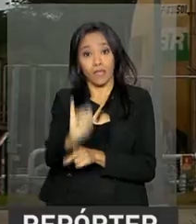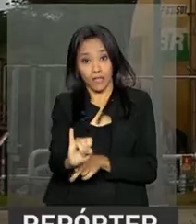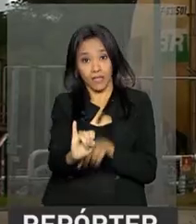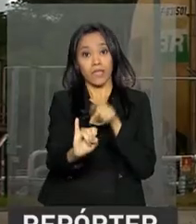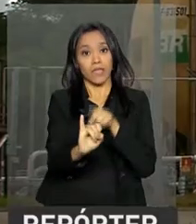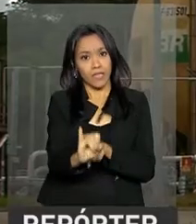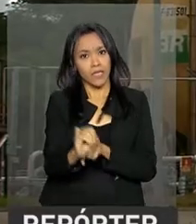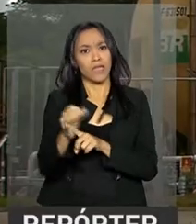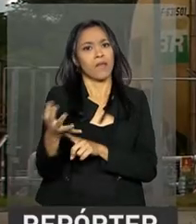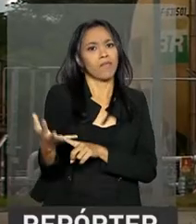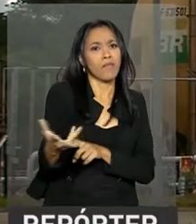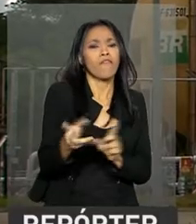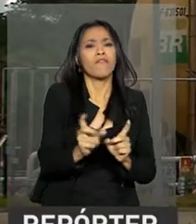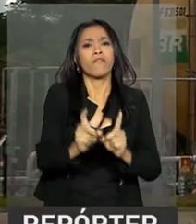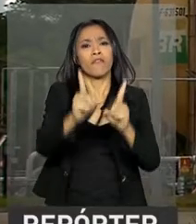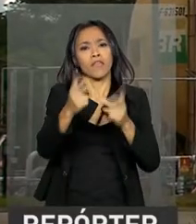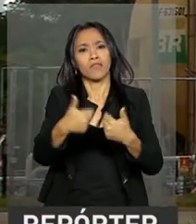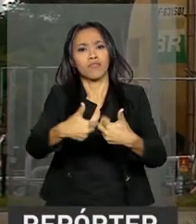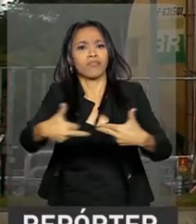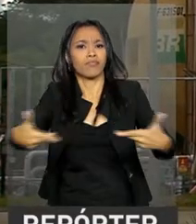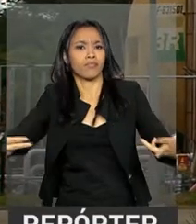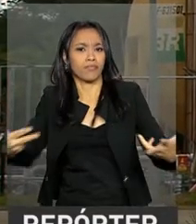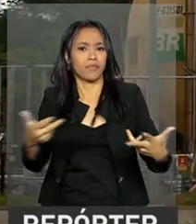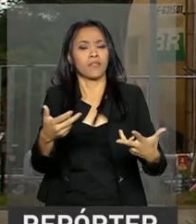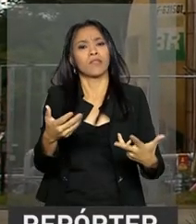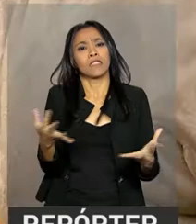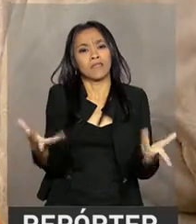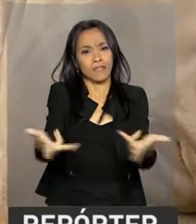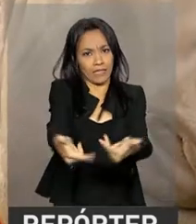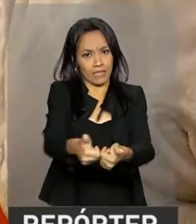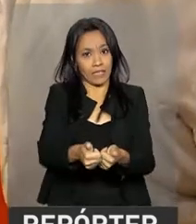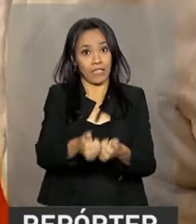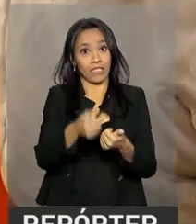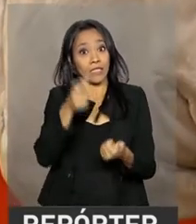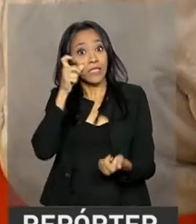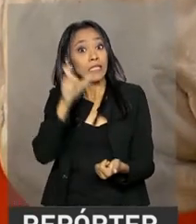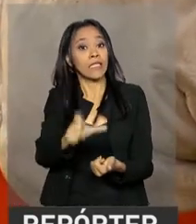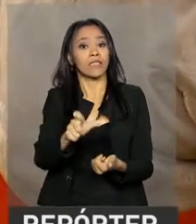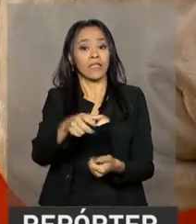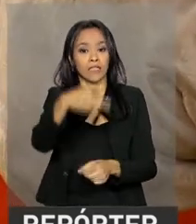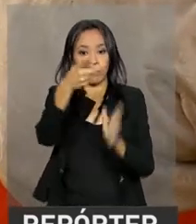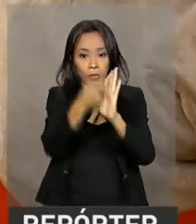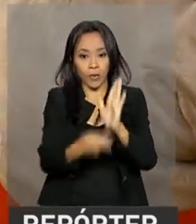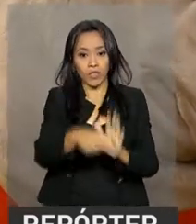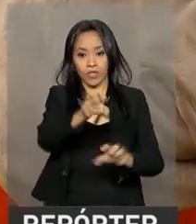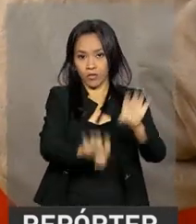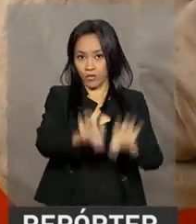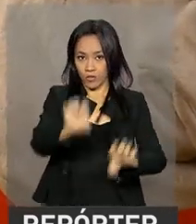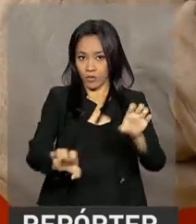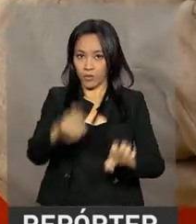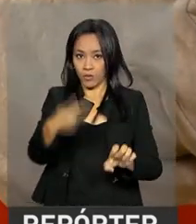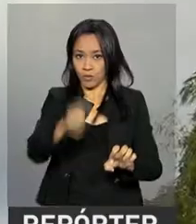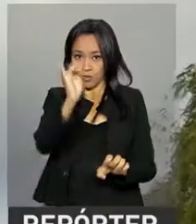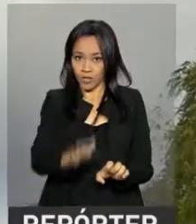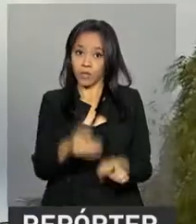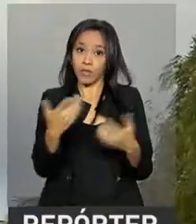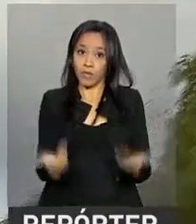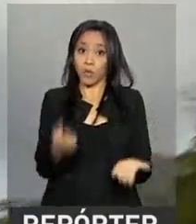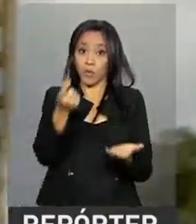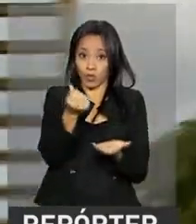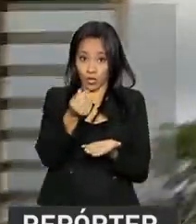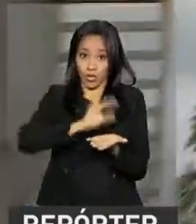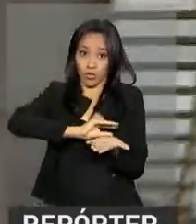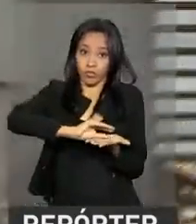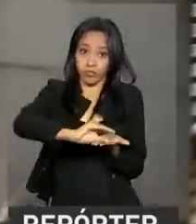mais eficiente e tem atraído interessados em projetos de infraestrutura no Brasil. Os investimentos